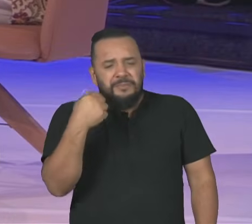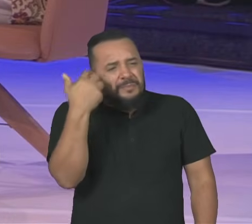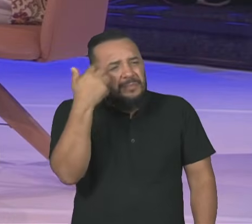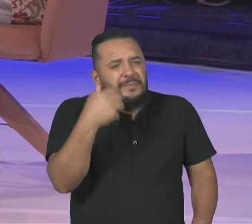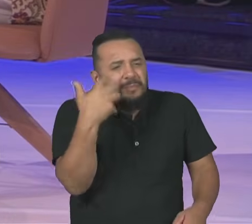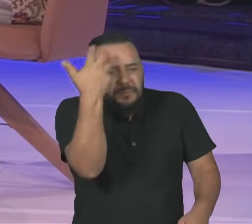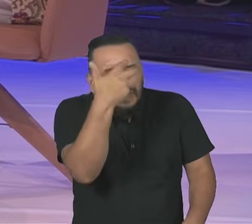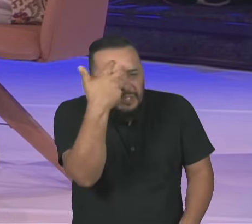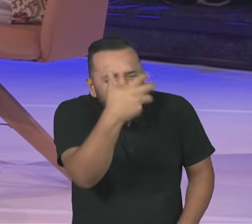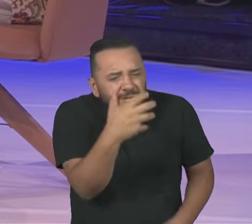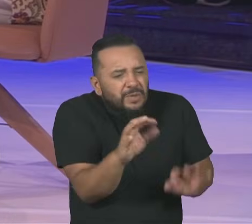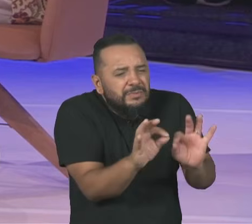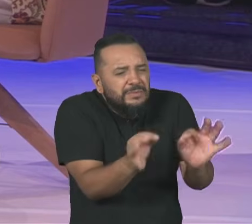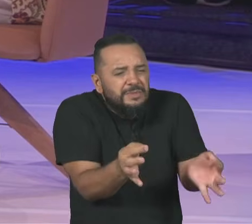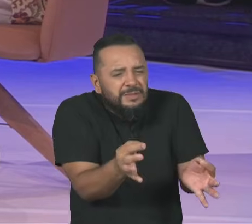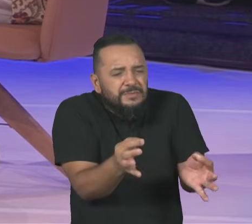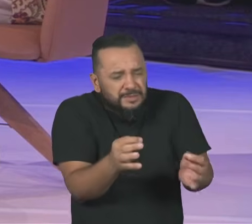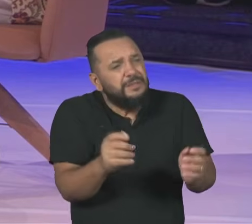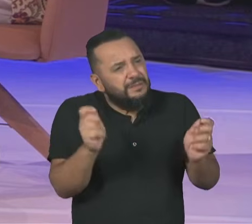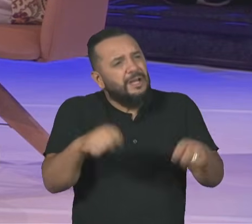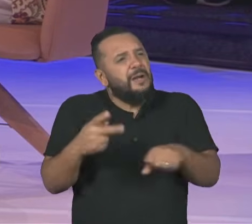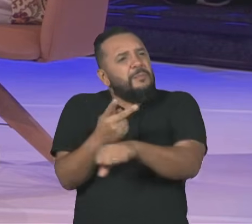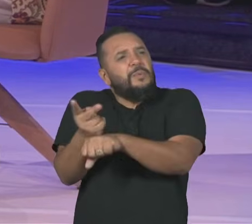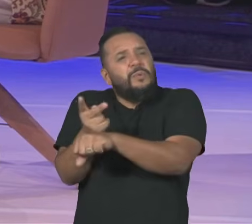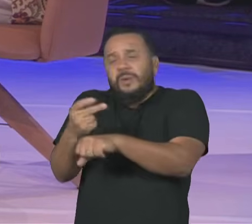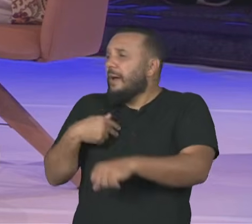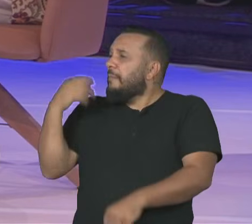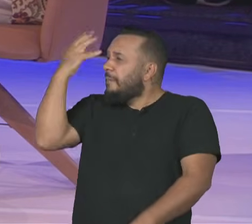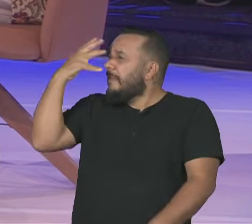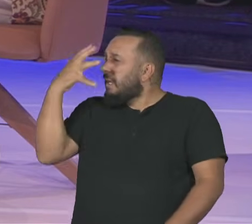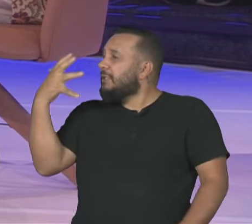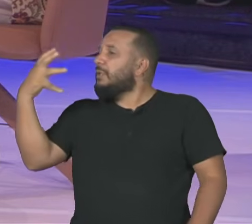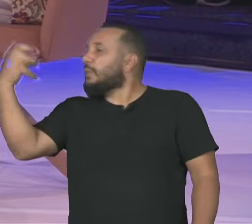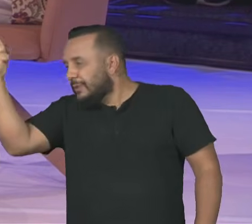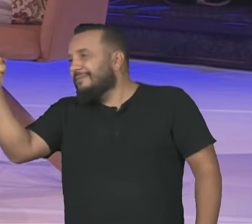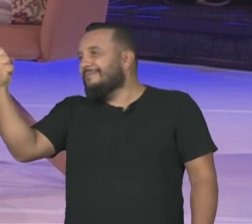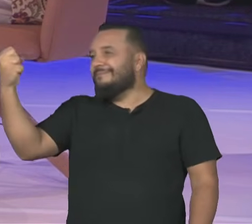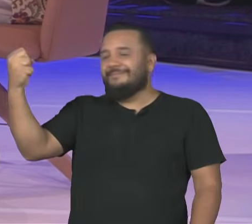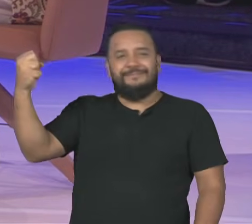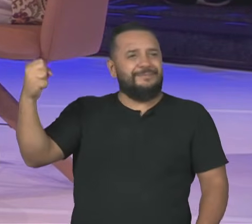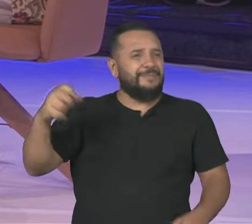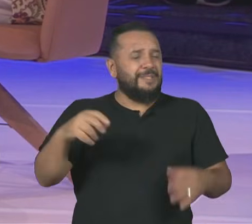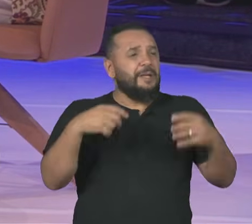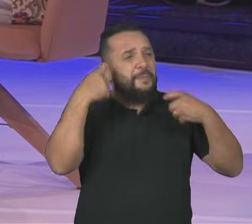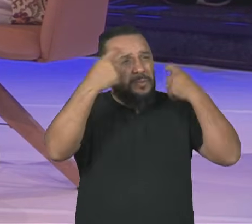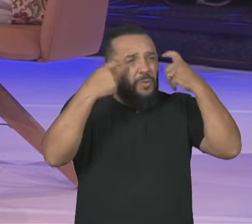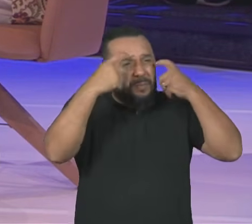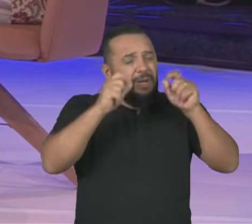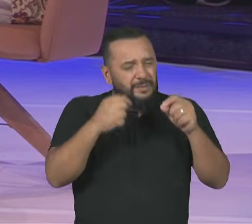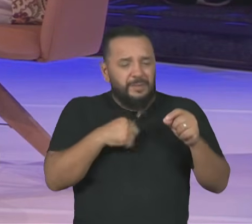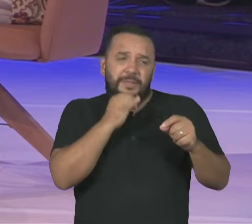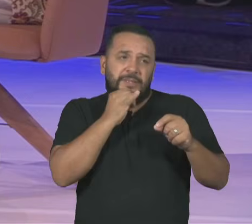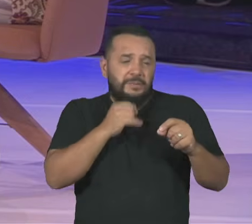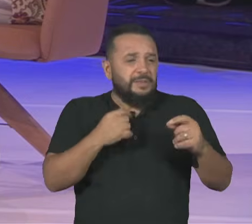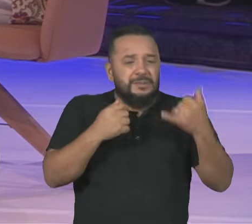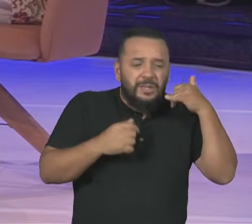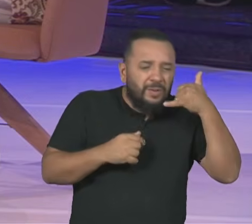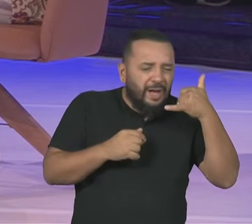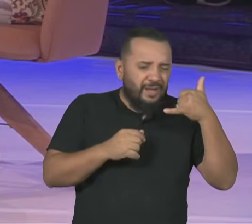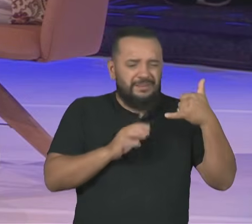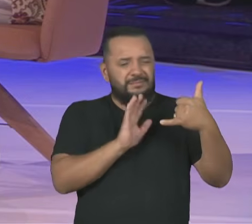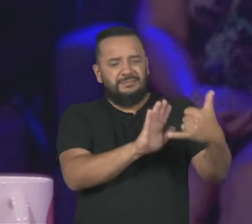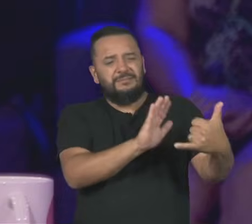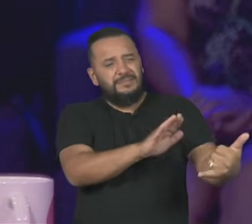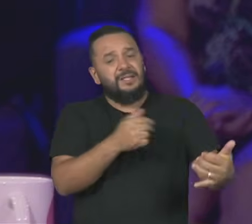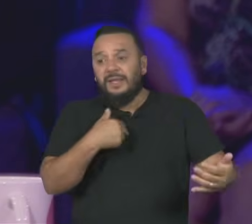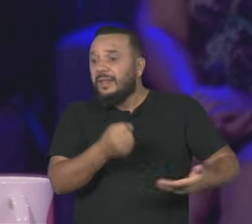Aí Isso. quando eu vejo assim os pais preocupados com os filhos, com celular, com coisa, pega isso aqui, vai para uma coisa maior, leva o seu filho para o teatro,